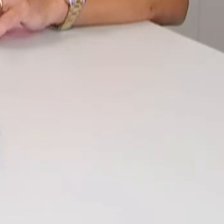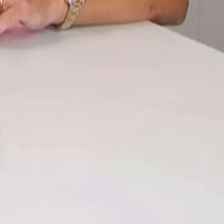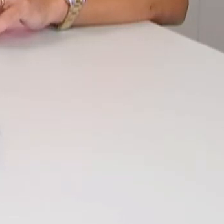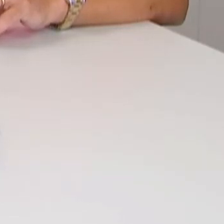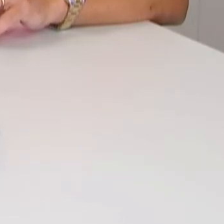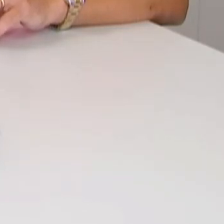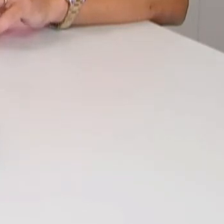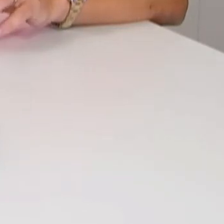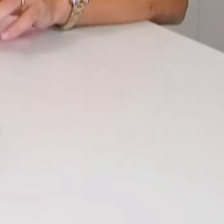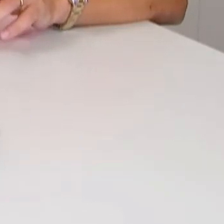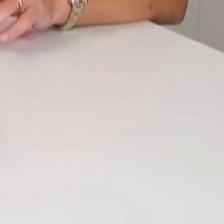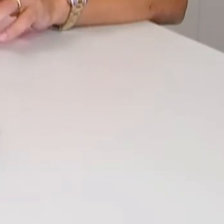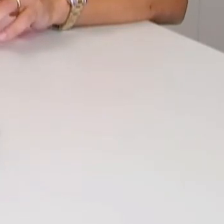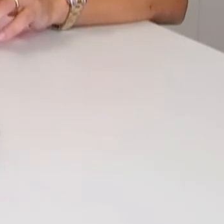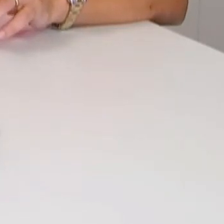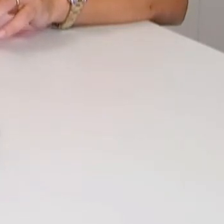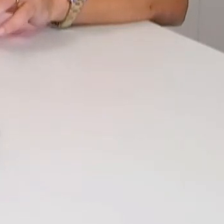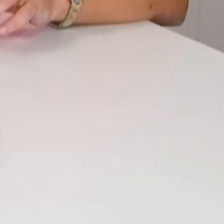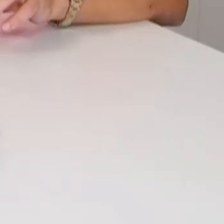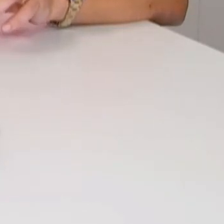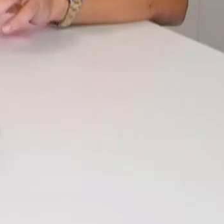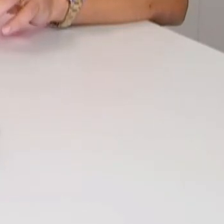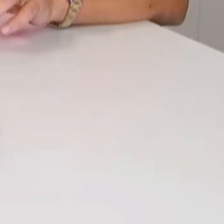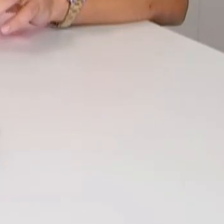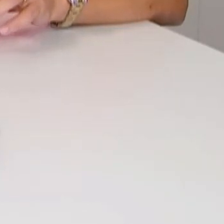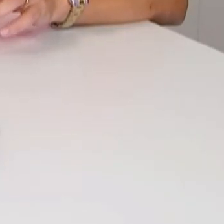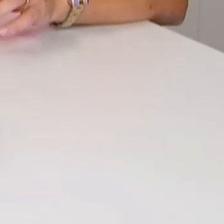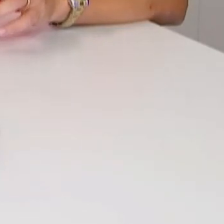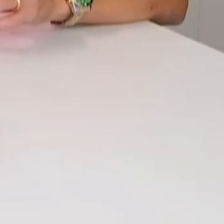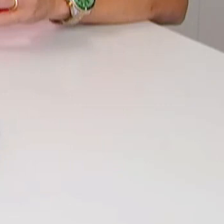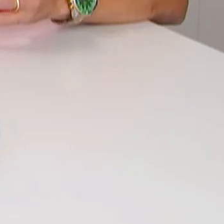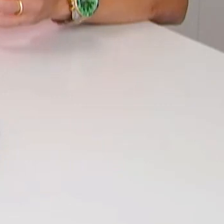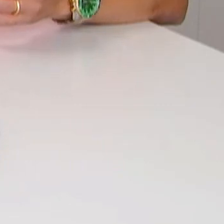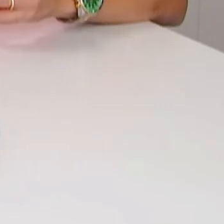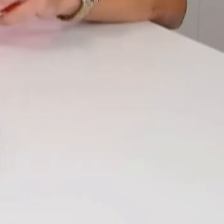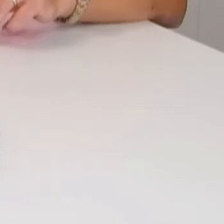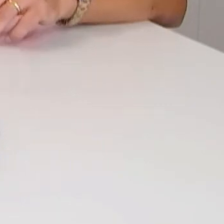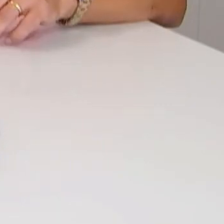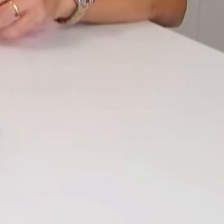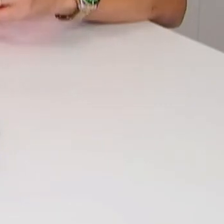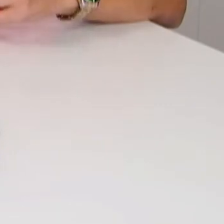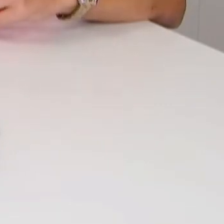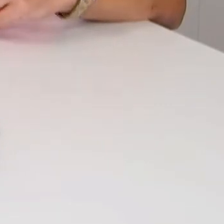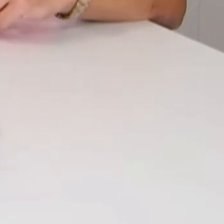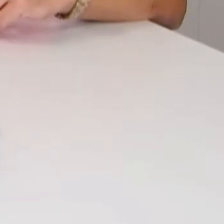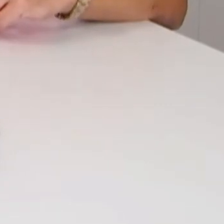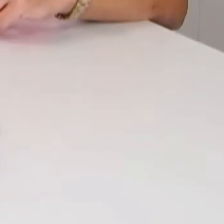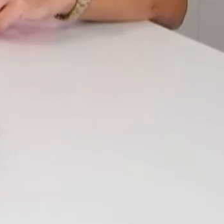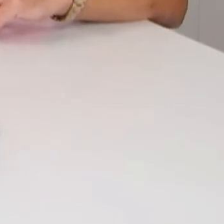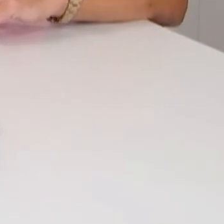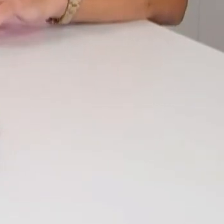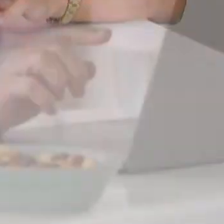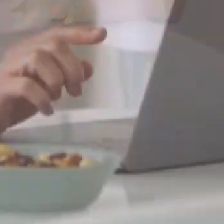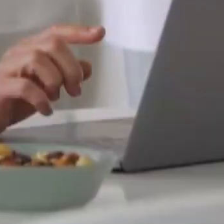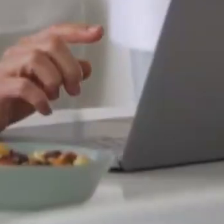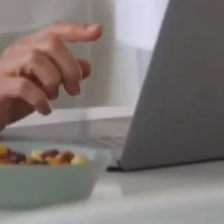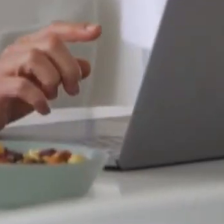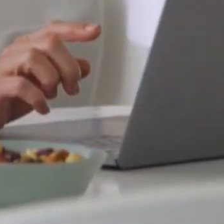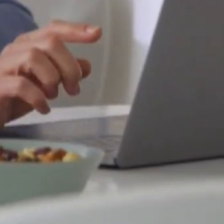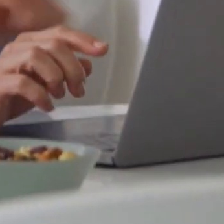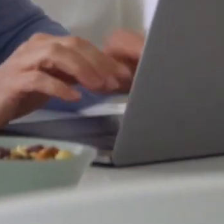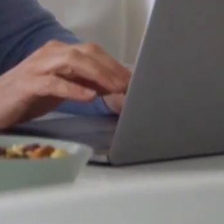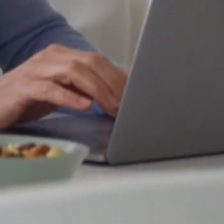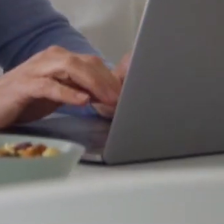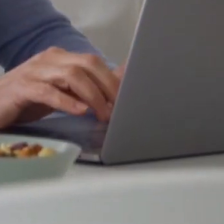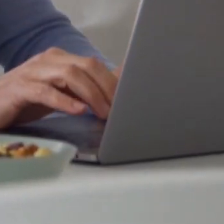dívida? Muito bem, bela pergunta. Rafael, primeiro ponto, eu preciso mergulhar nas minhas finanças, me conhecer. Preciso conhecer muito bem em